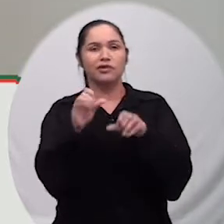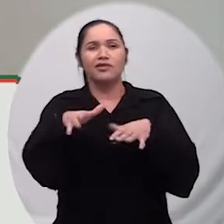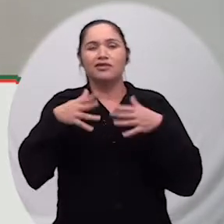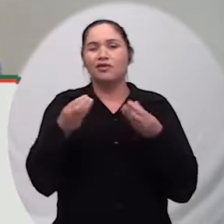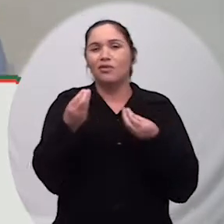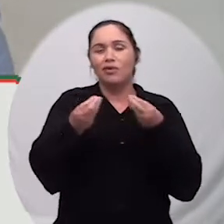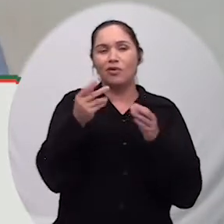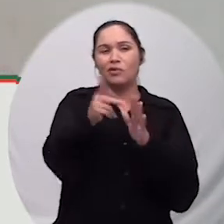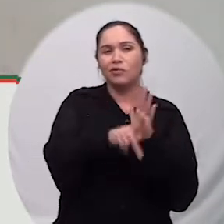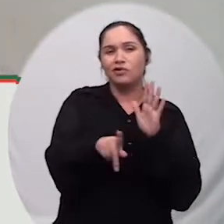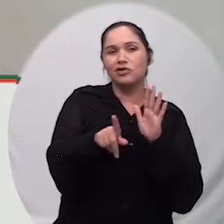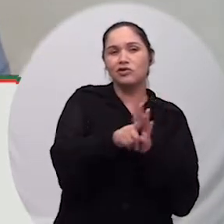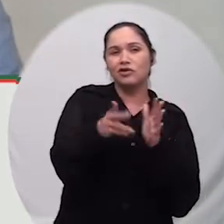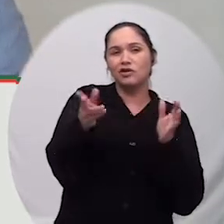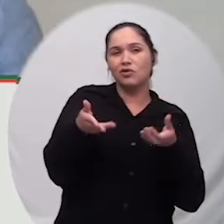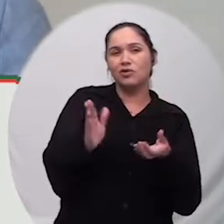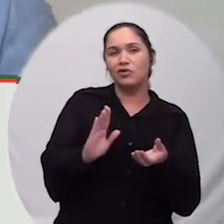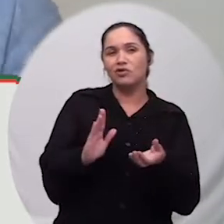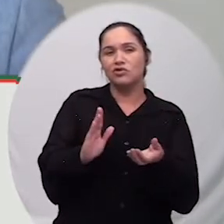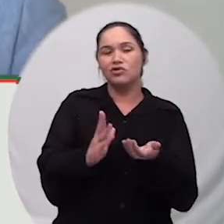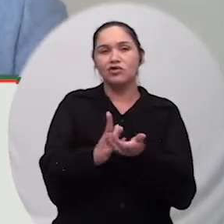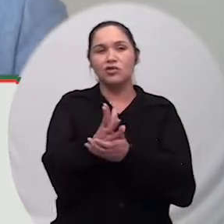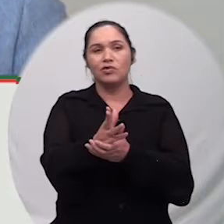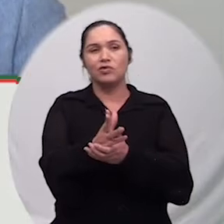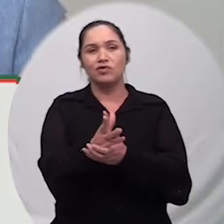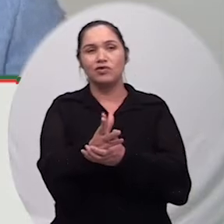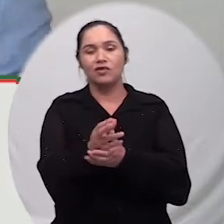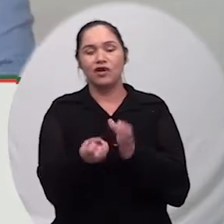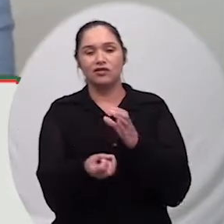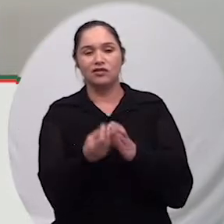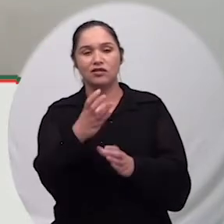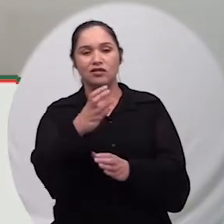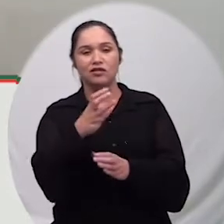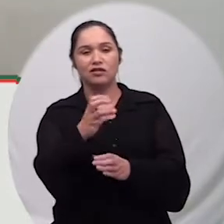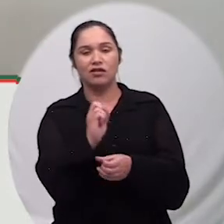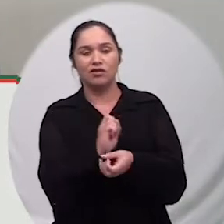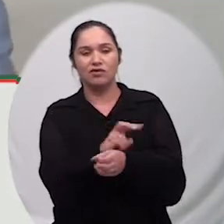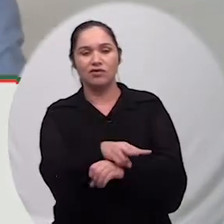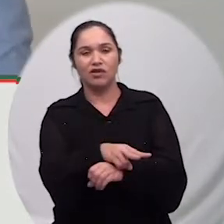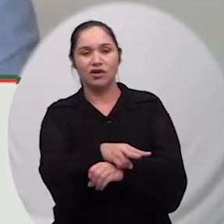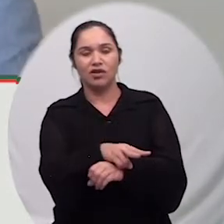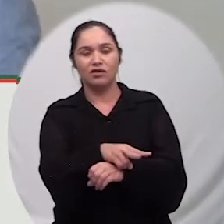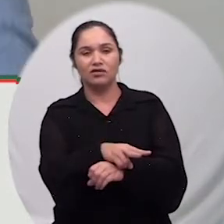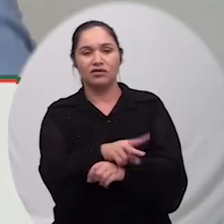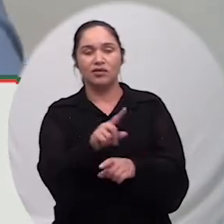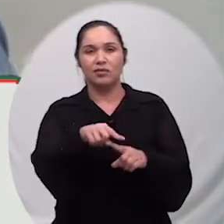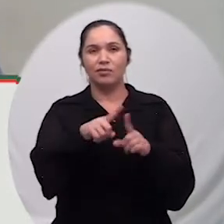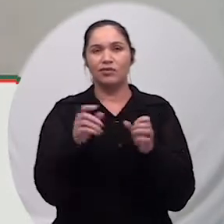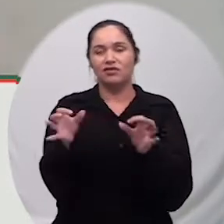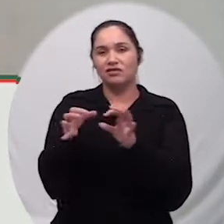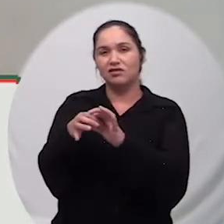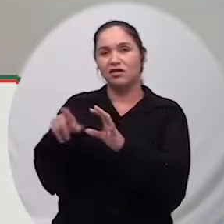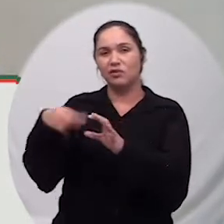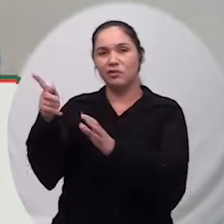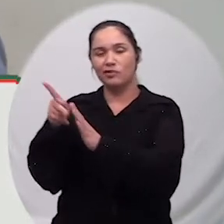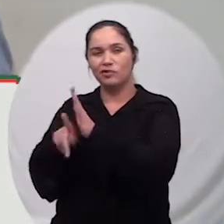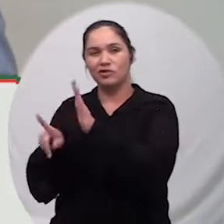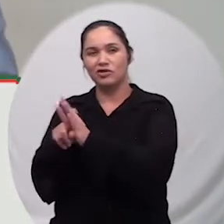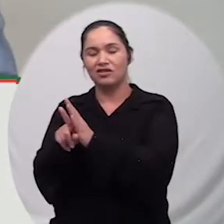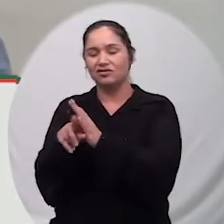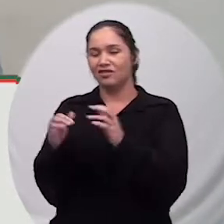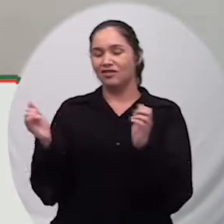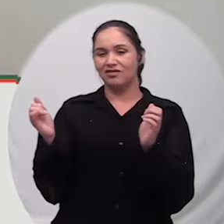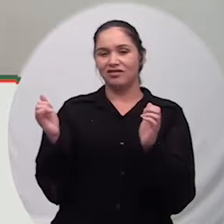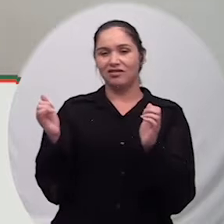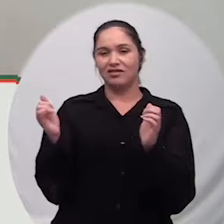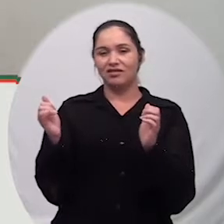um projeto de lei que cria os cargos que atenderia o projeto 124. Eu acho que é meio incoerente, de